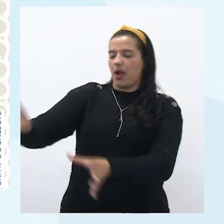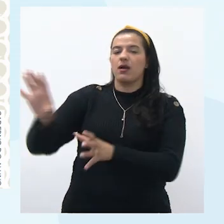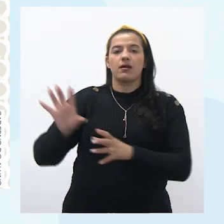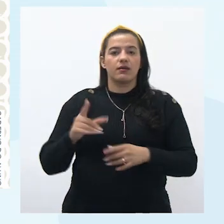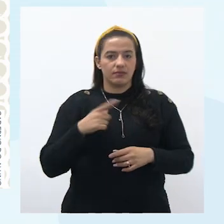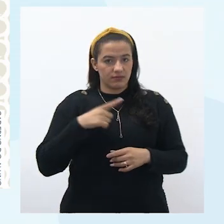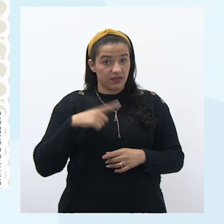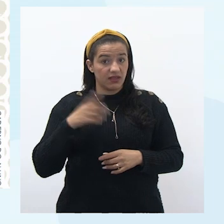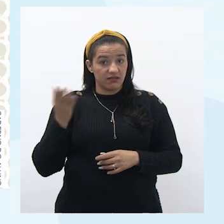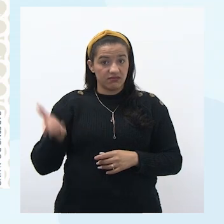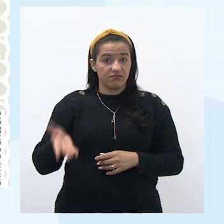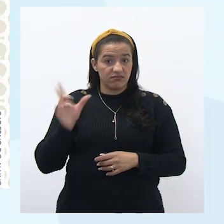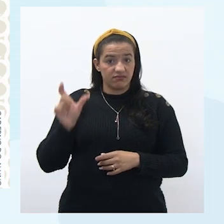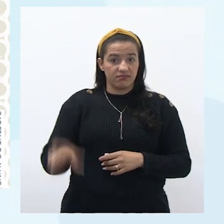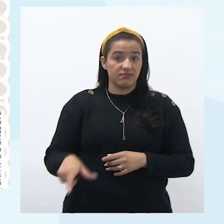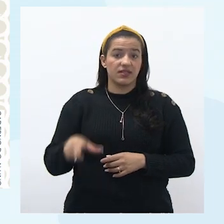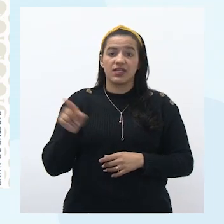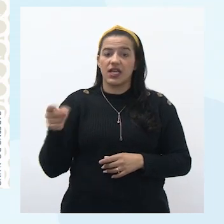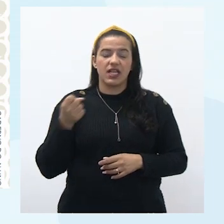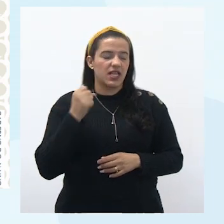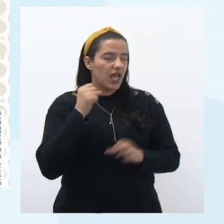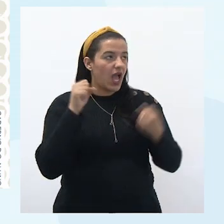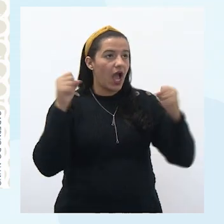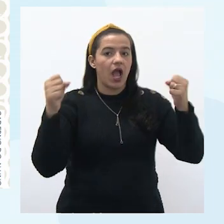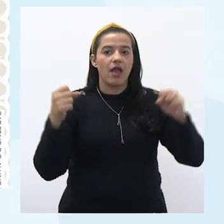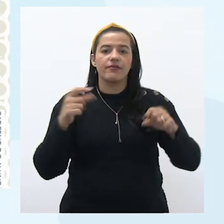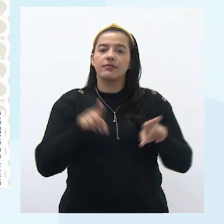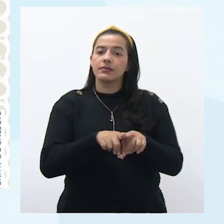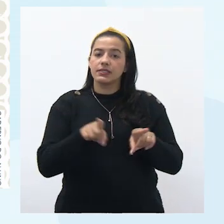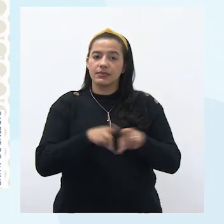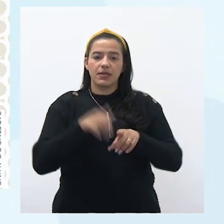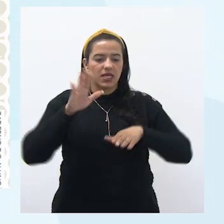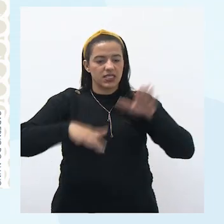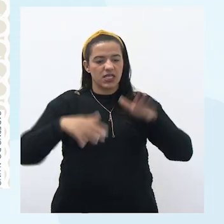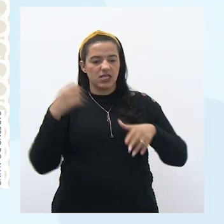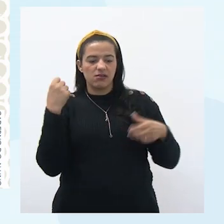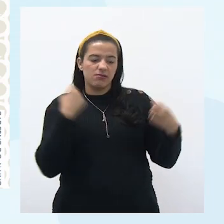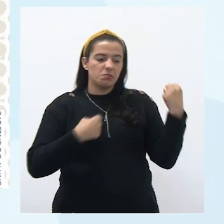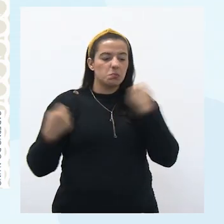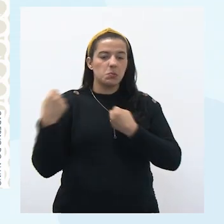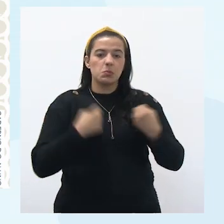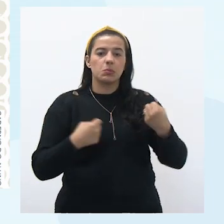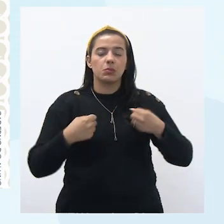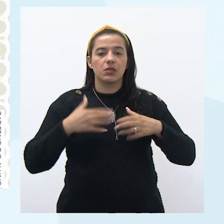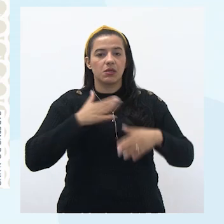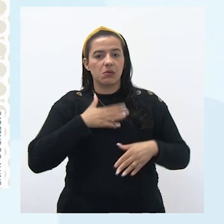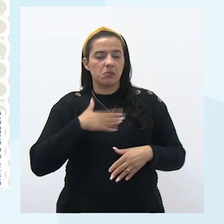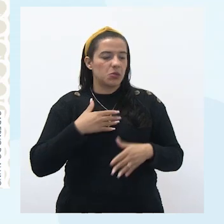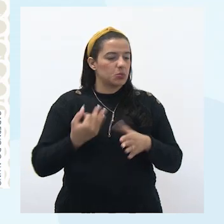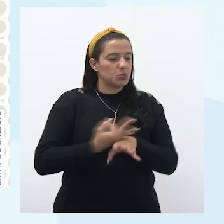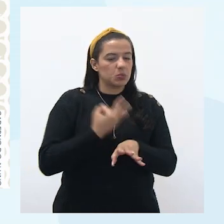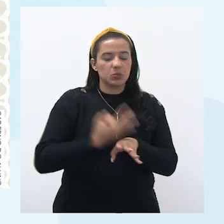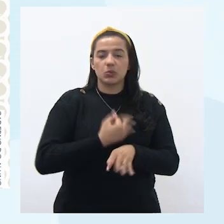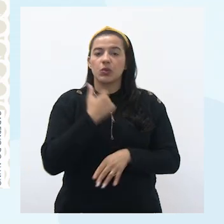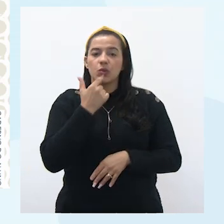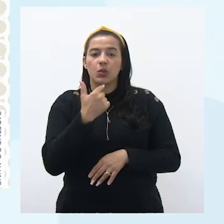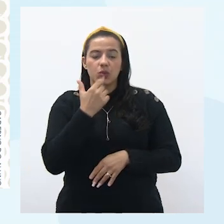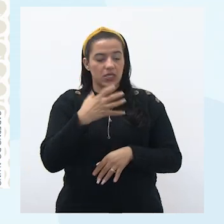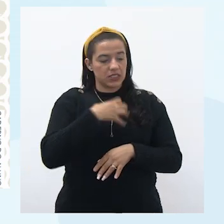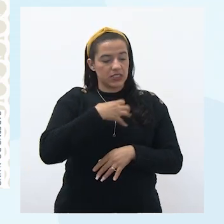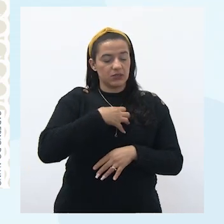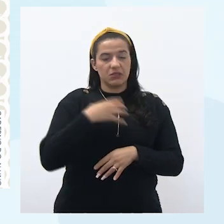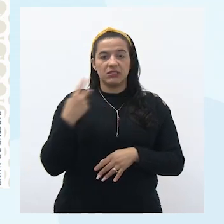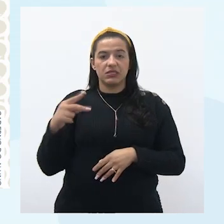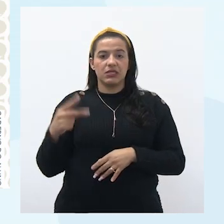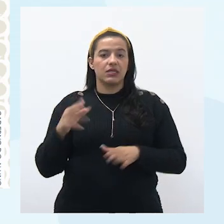outro, que desconta de fato não só no outro, mas nele também muitas vezes, porque ele não consegue lidar com esse sentimento, né? Então ele não consegue, ele